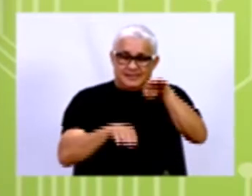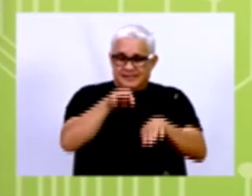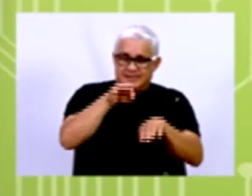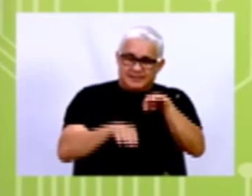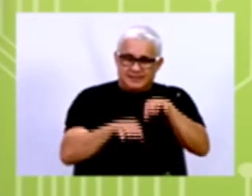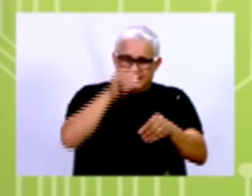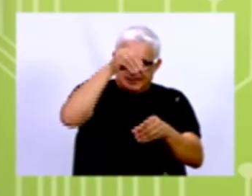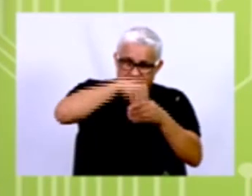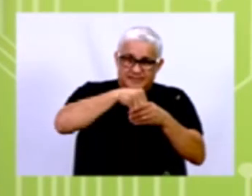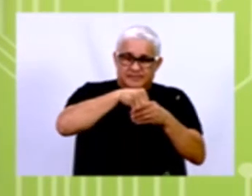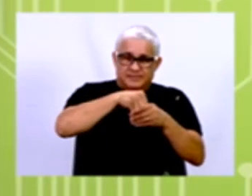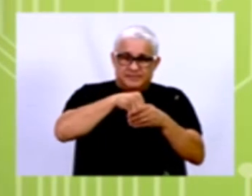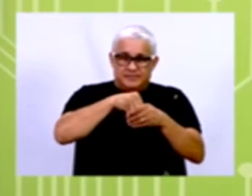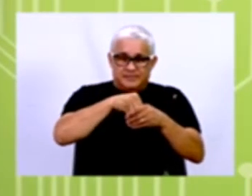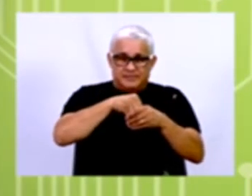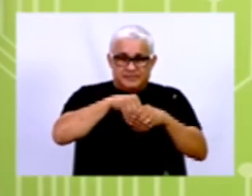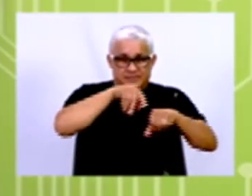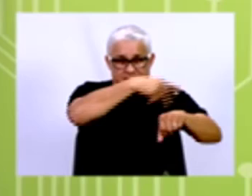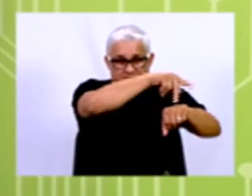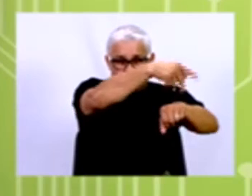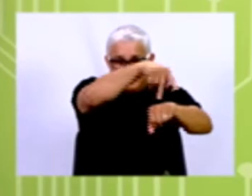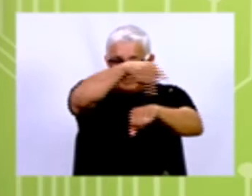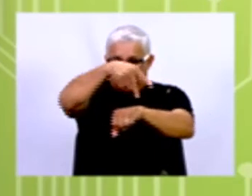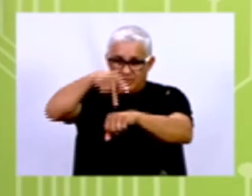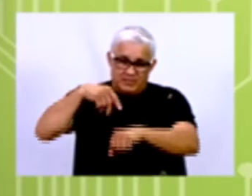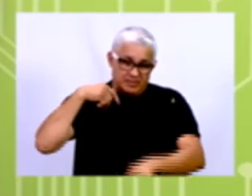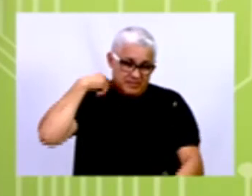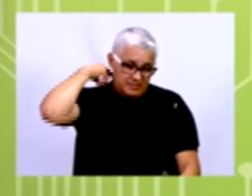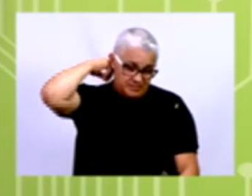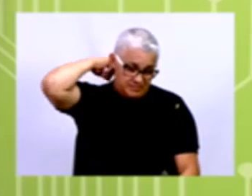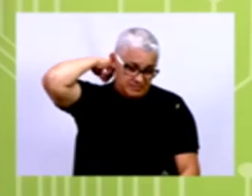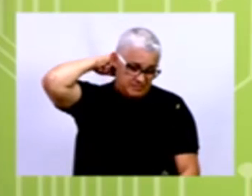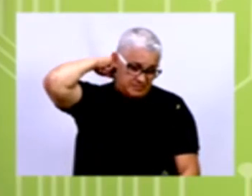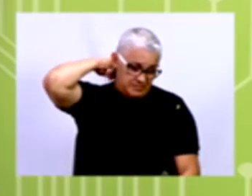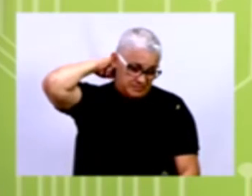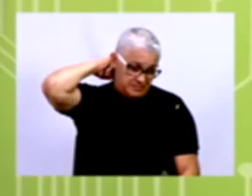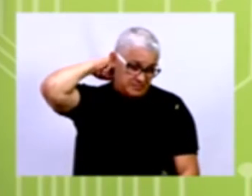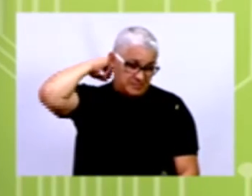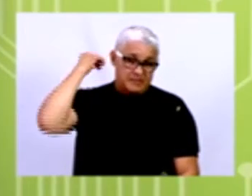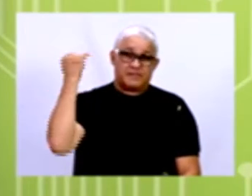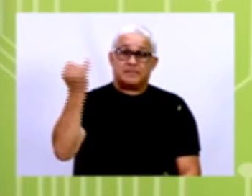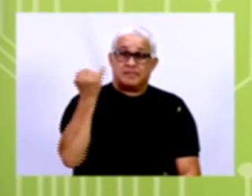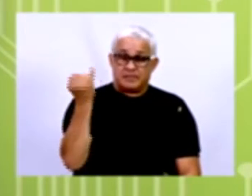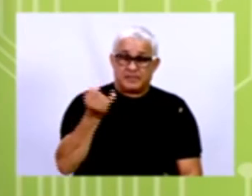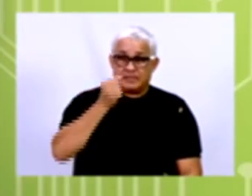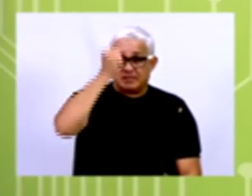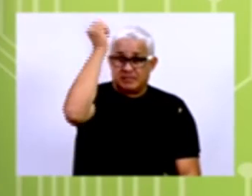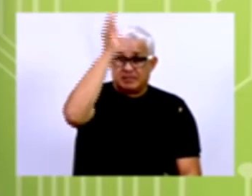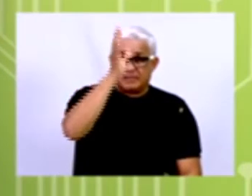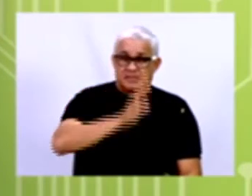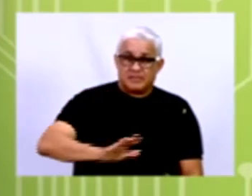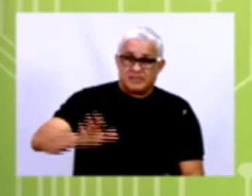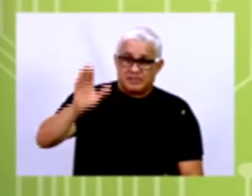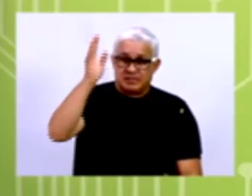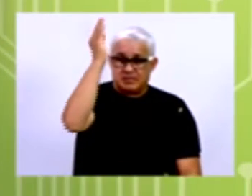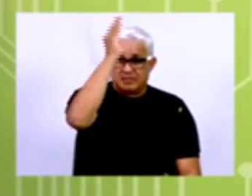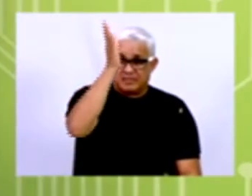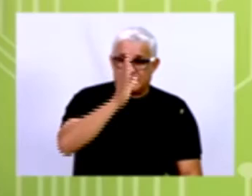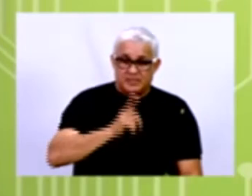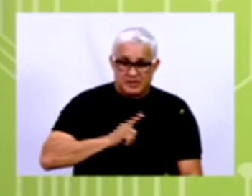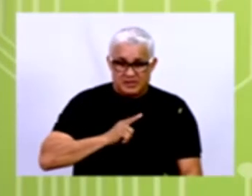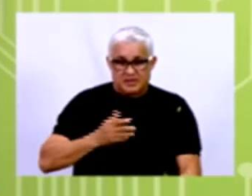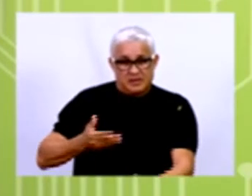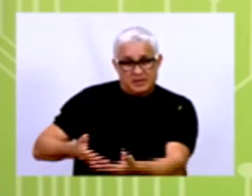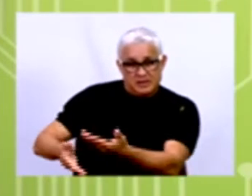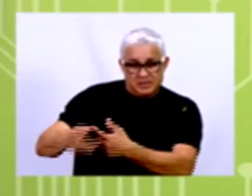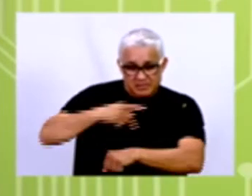O equilíbrio nesse volume de transações é importante. Então, o Brasil mantém relações com todos os